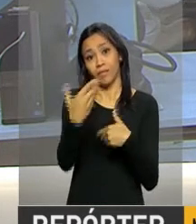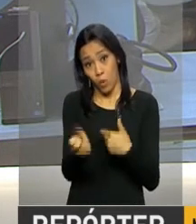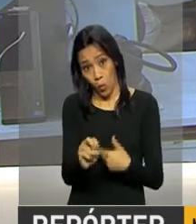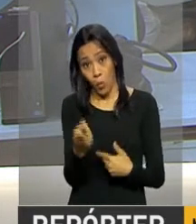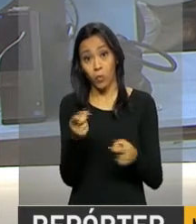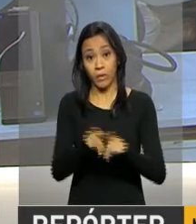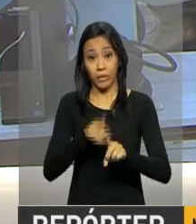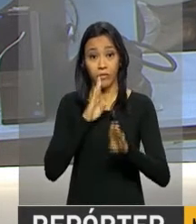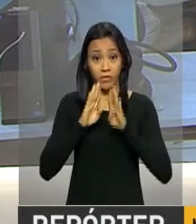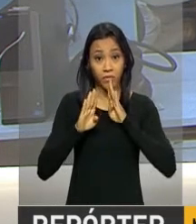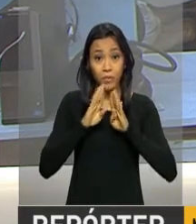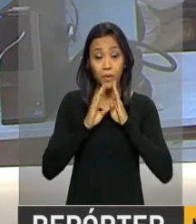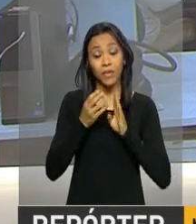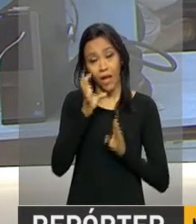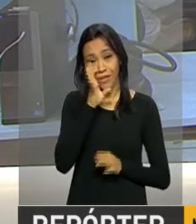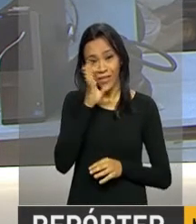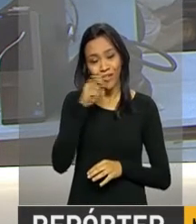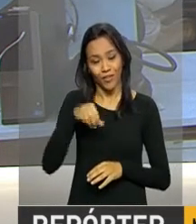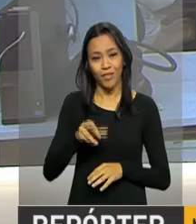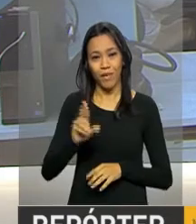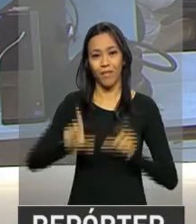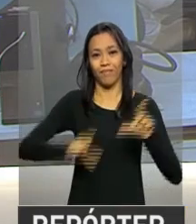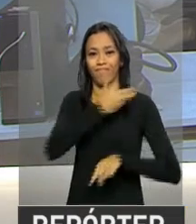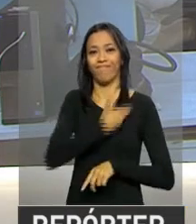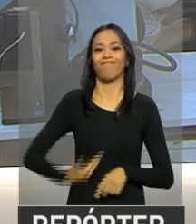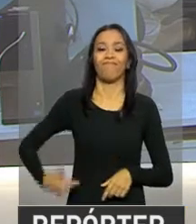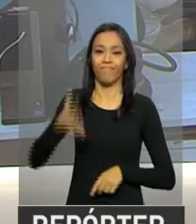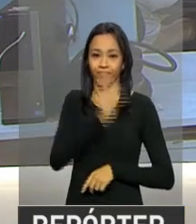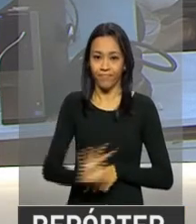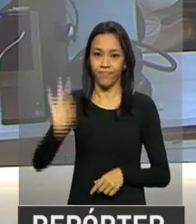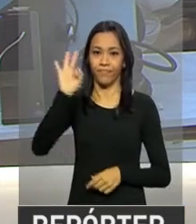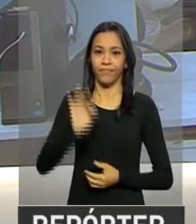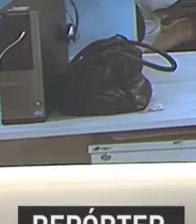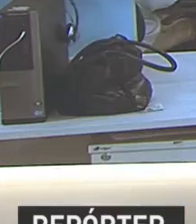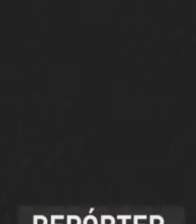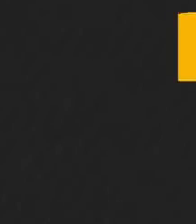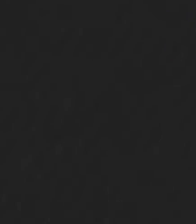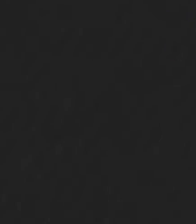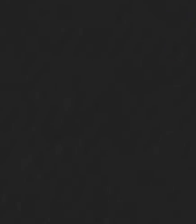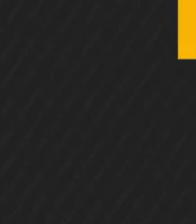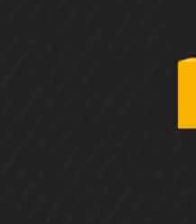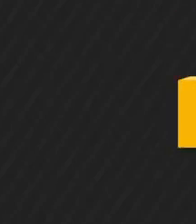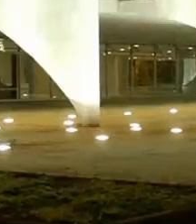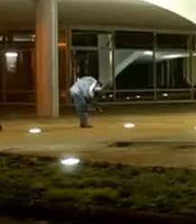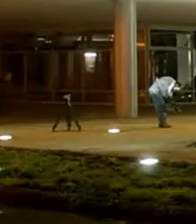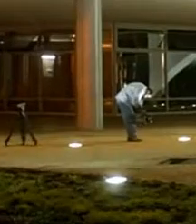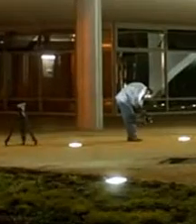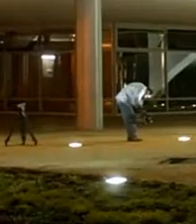Twitter, no Facebook. Continue na NBR, a TV do Governo Federal.